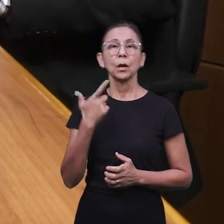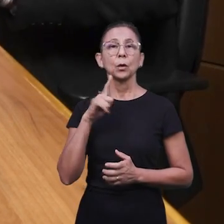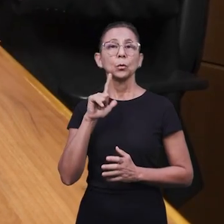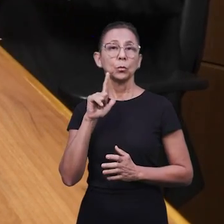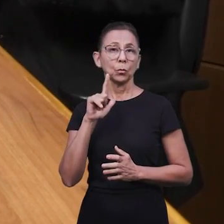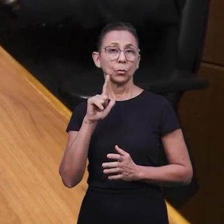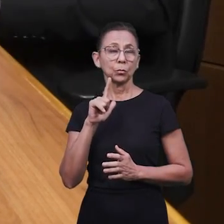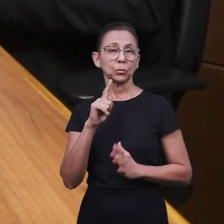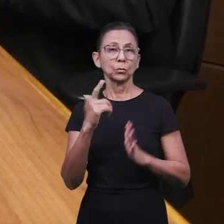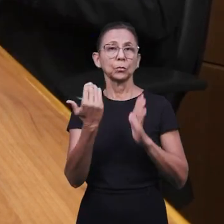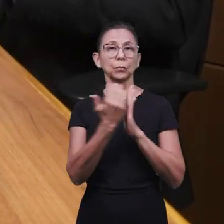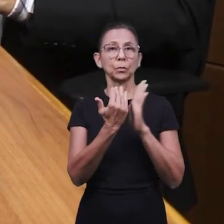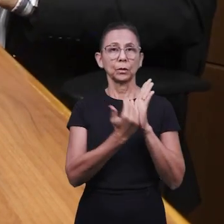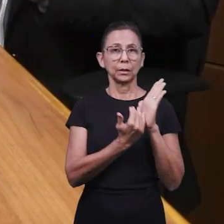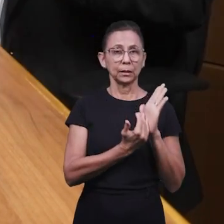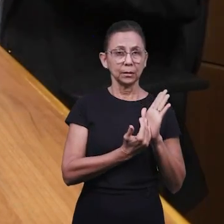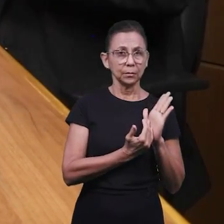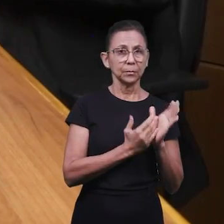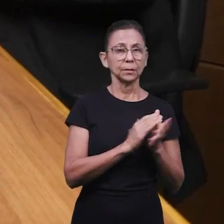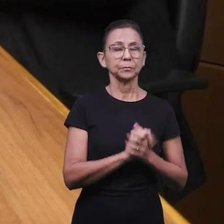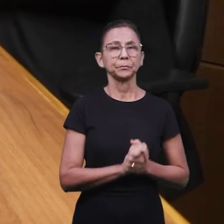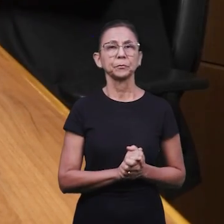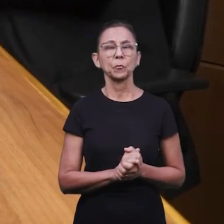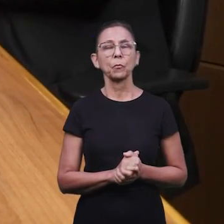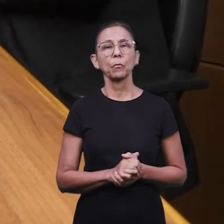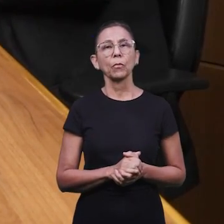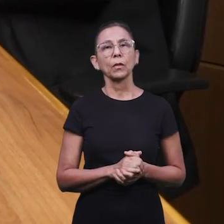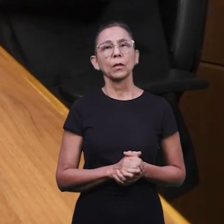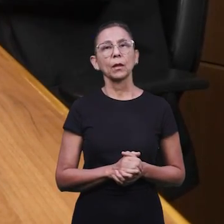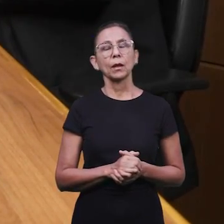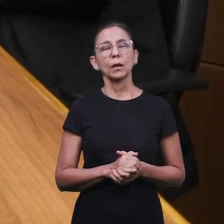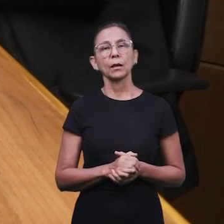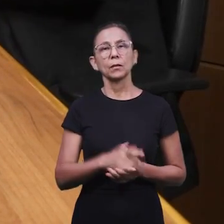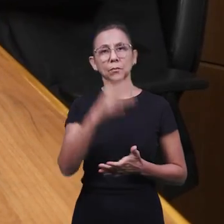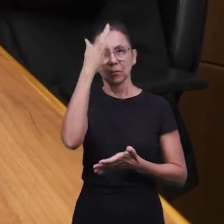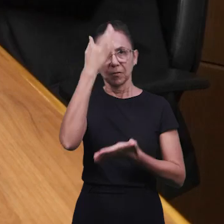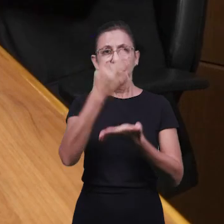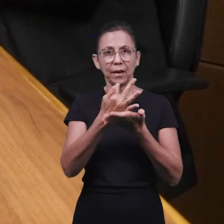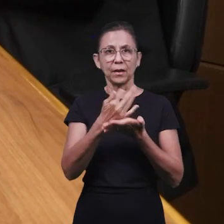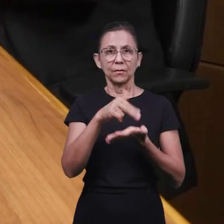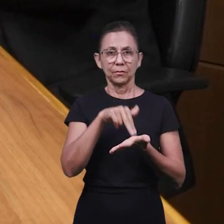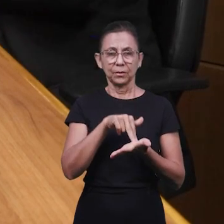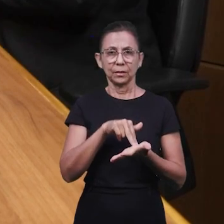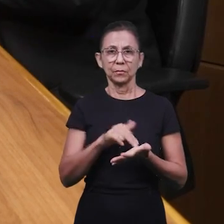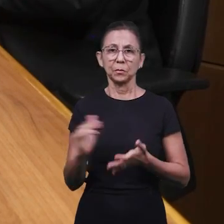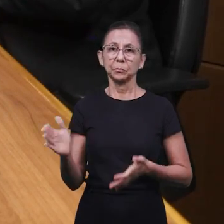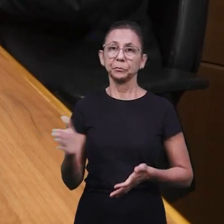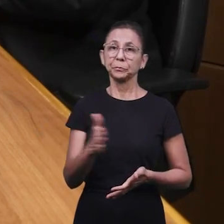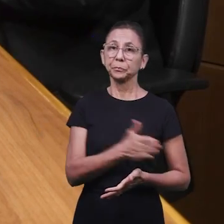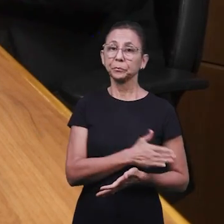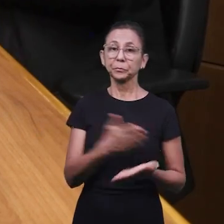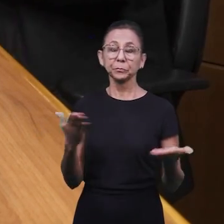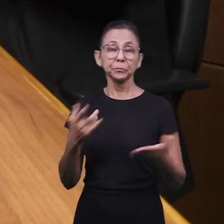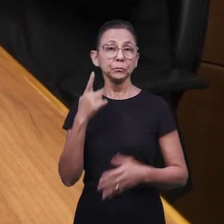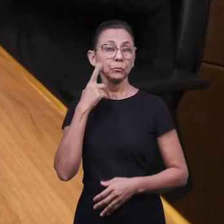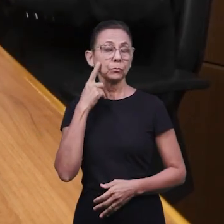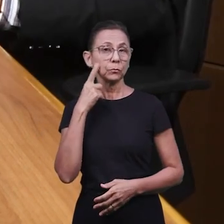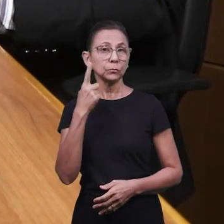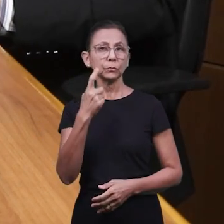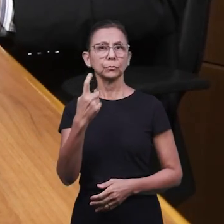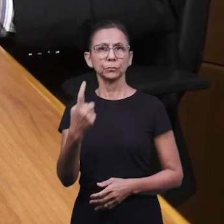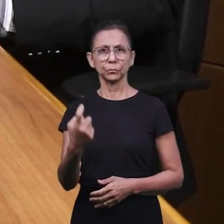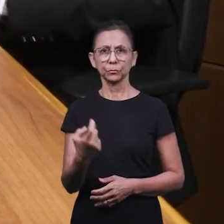sobre fé. Agora nós fomos para o Velho Testamento e trouxemos aqui um texto que fala de um momento, de uma história, de um registro bíblico